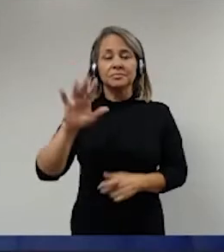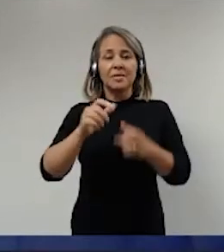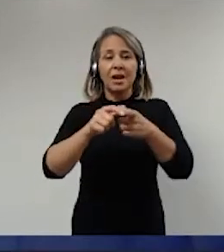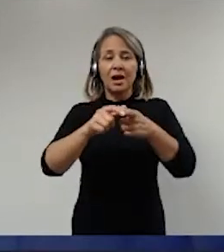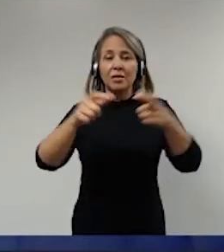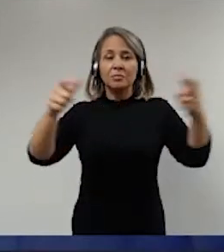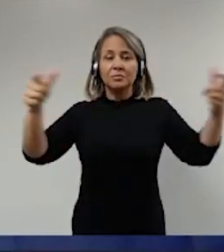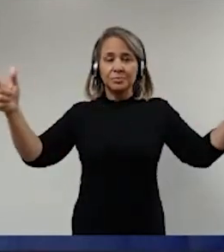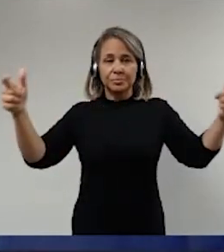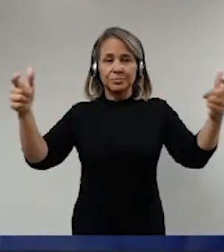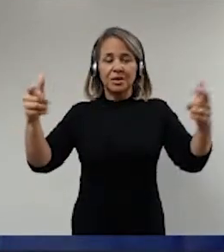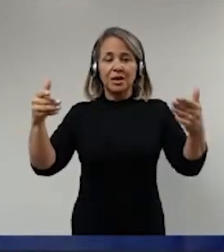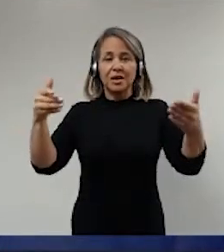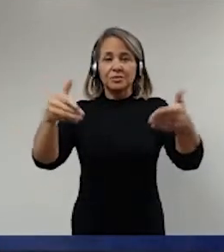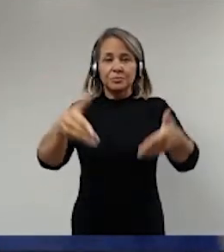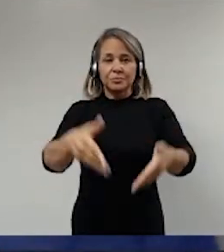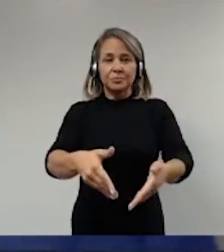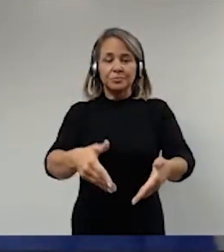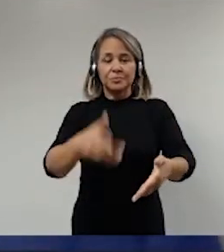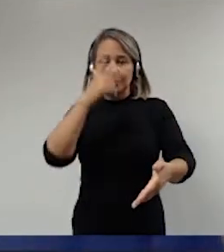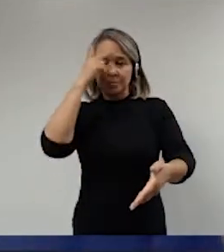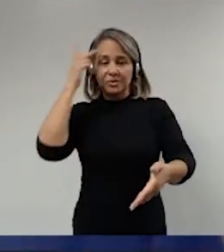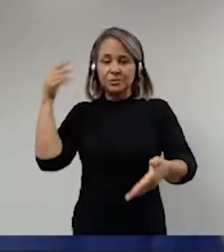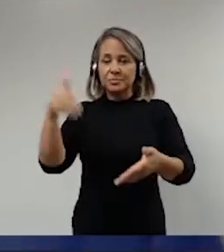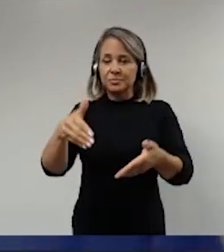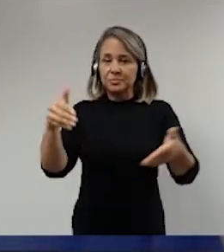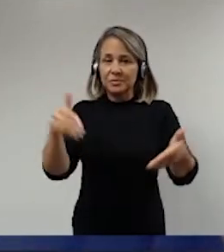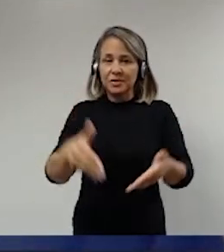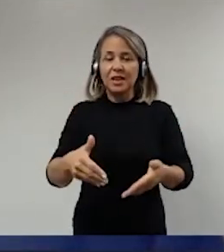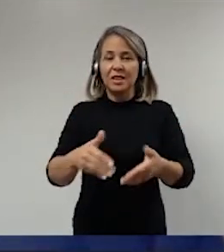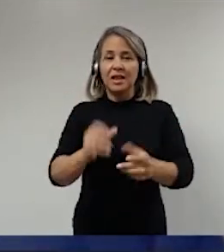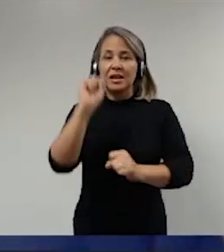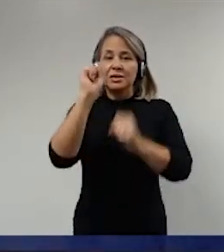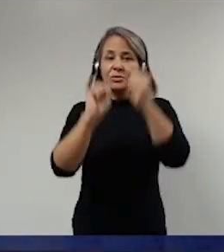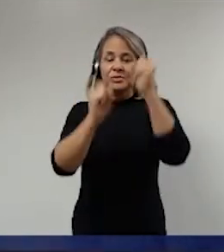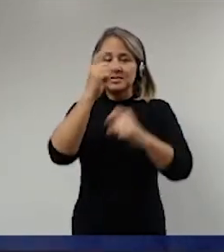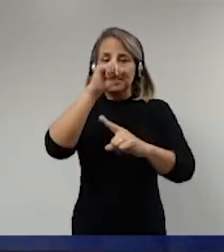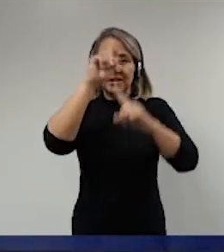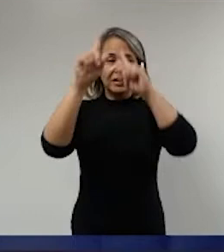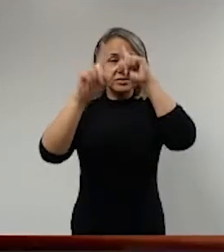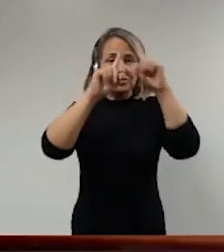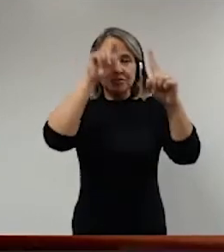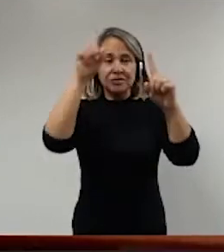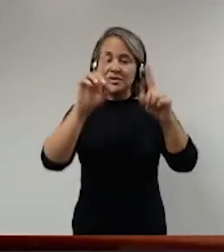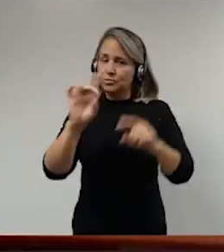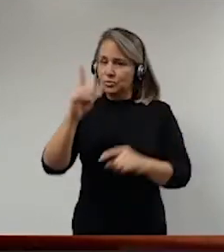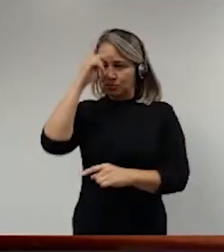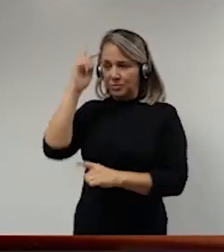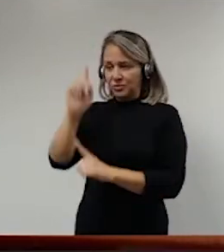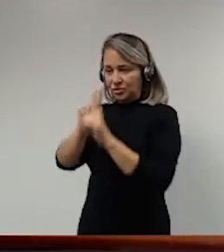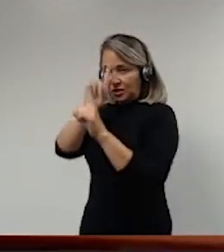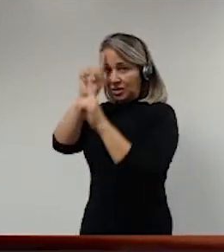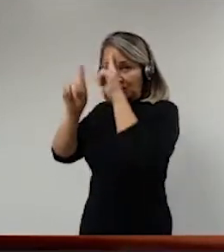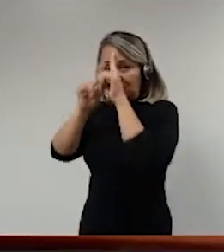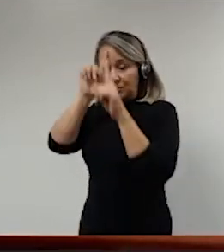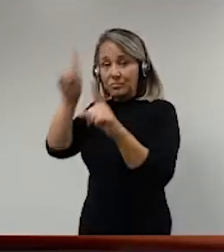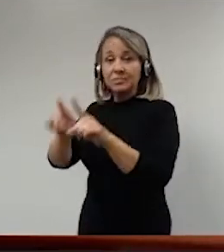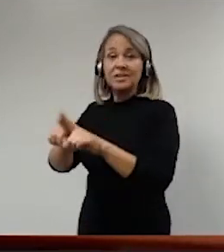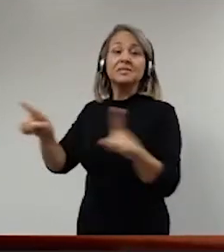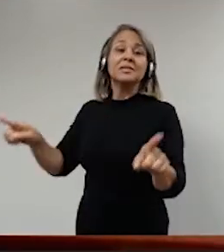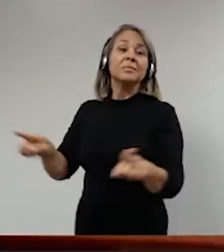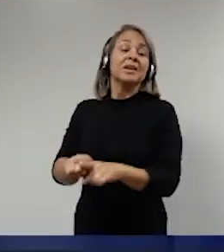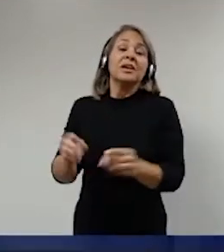amplo de participantes, né, dessa indústria criativa, ou seja, não só os criadores, mas também